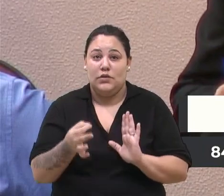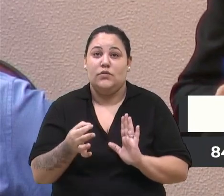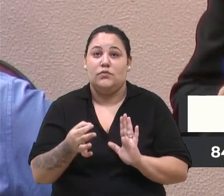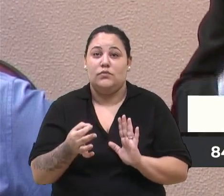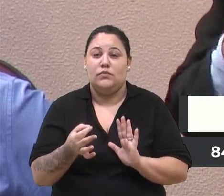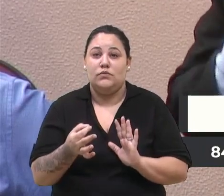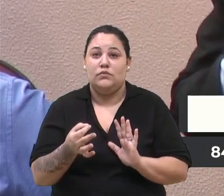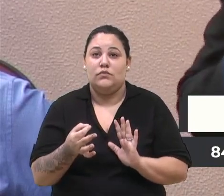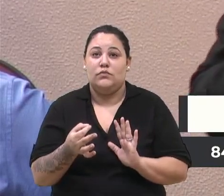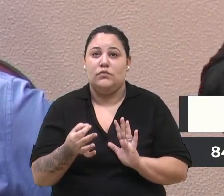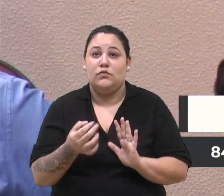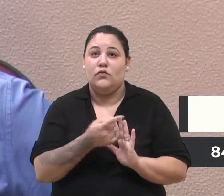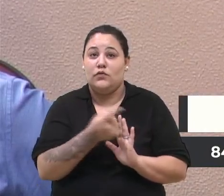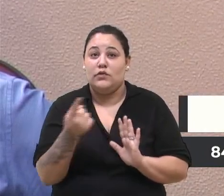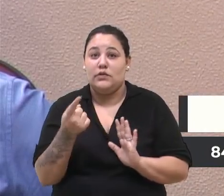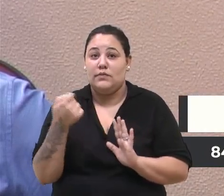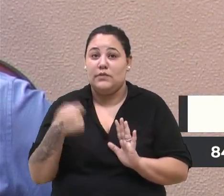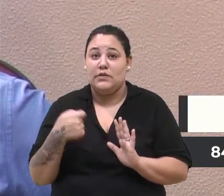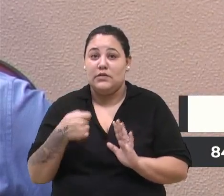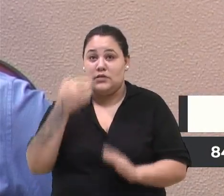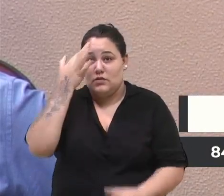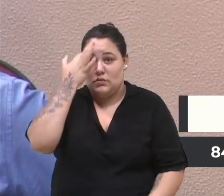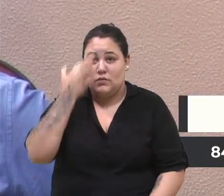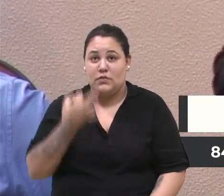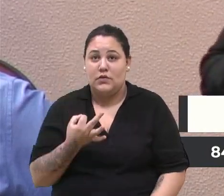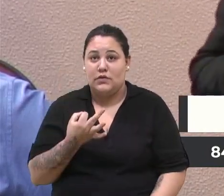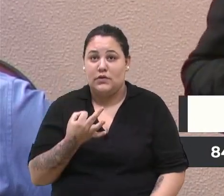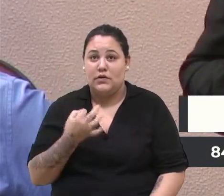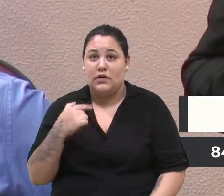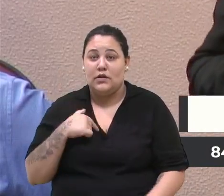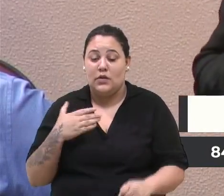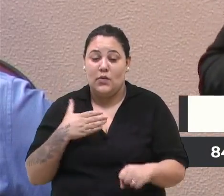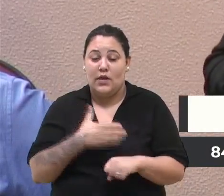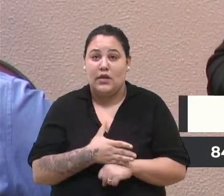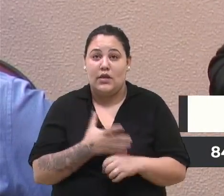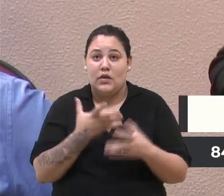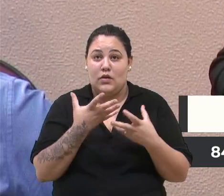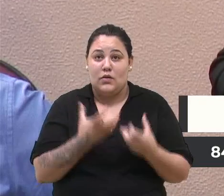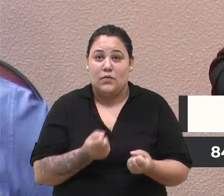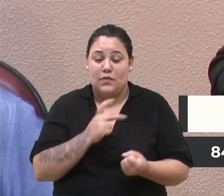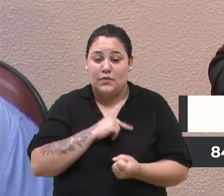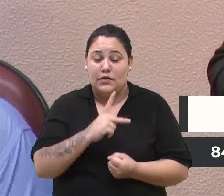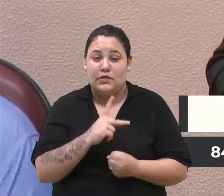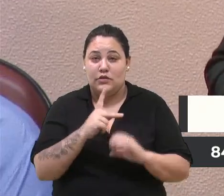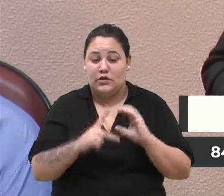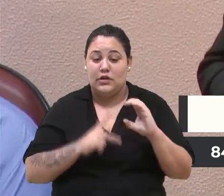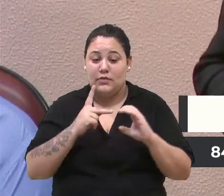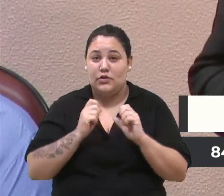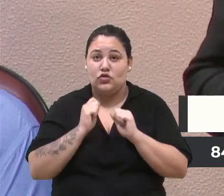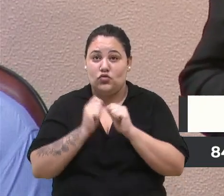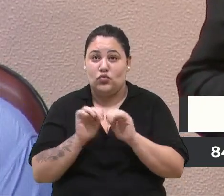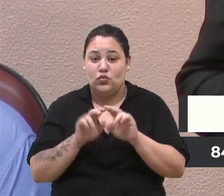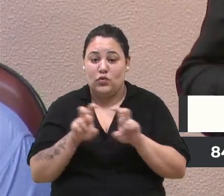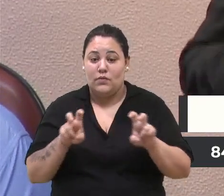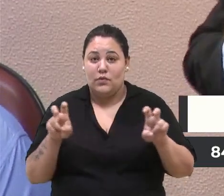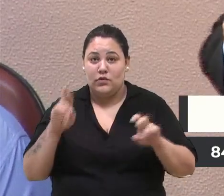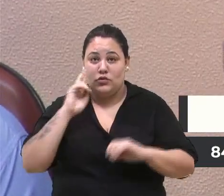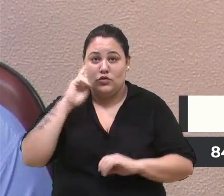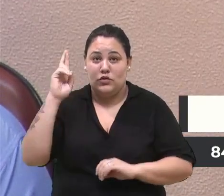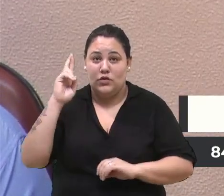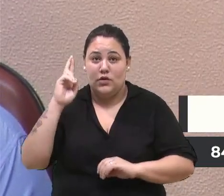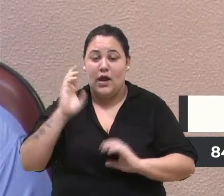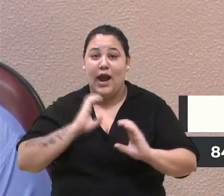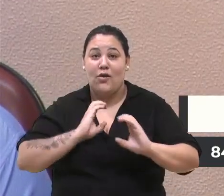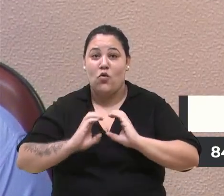Vocês precisam compreender que quando eu assumi como presidente da casa, juntamente com a mesa diretora, a comunicação desta casa,